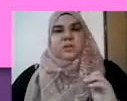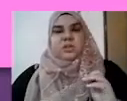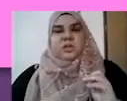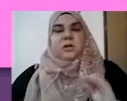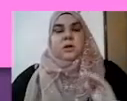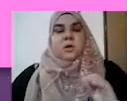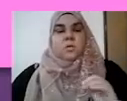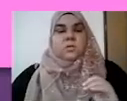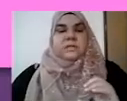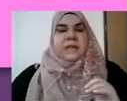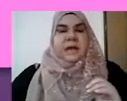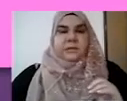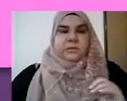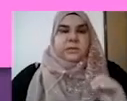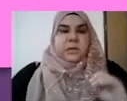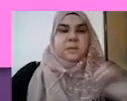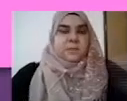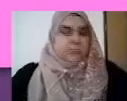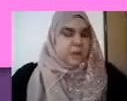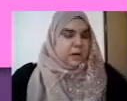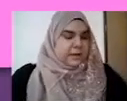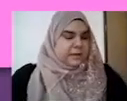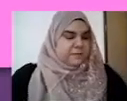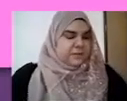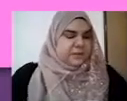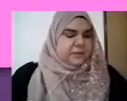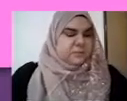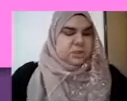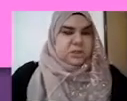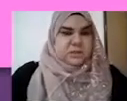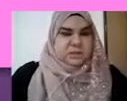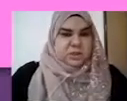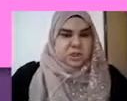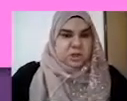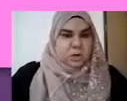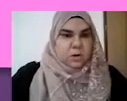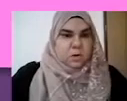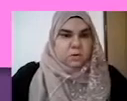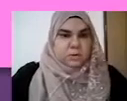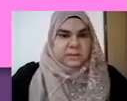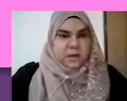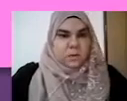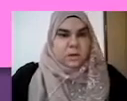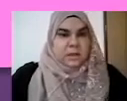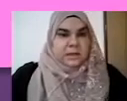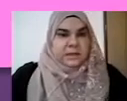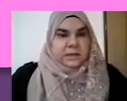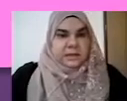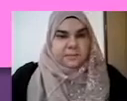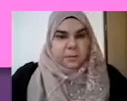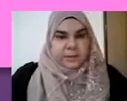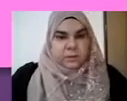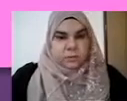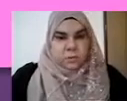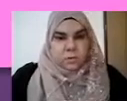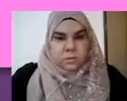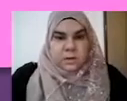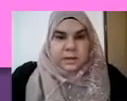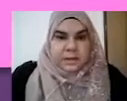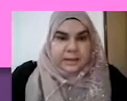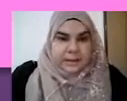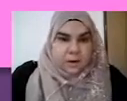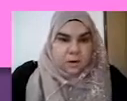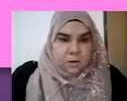para medir os lados. Pessoal, aqui fazendo as medidas, a gente chegou à conclusão que esse polígono